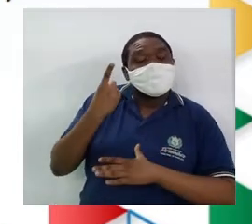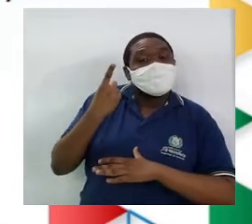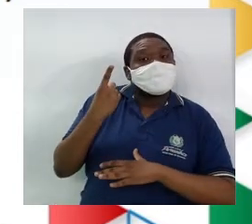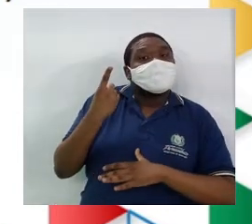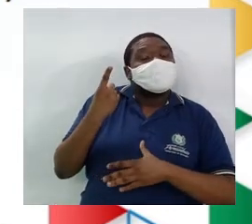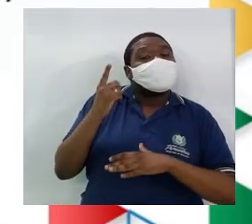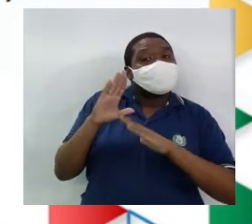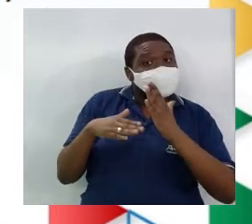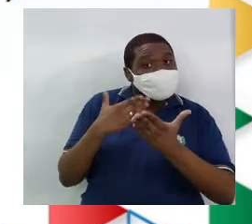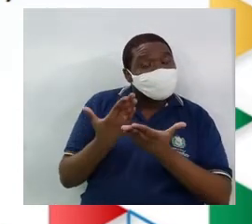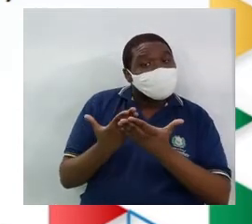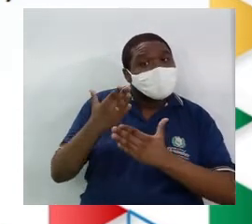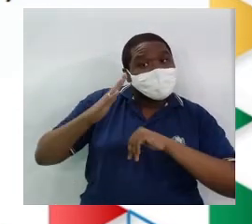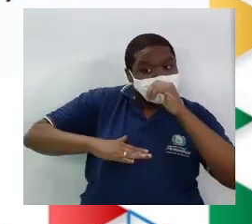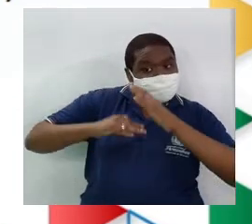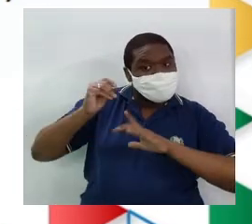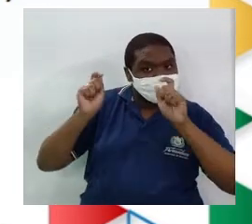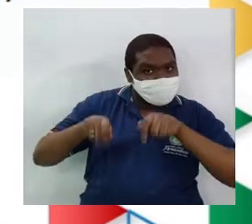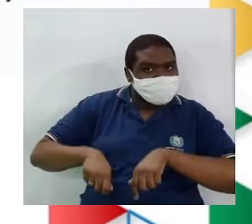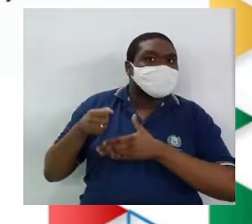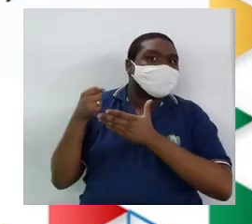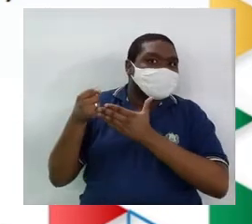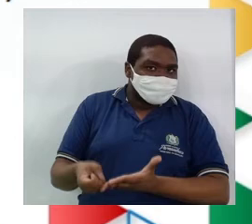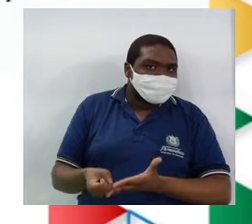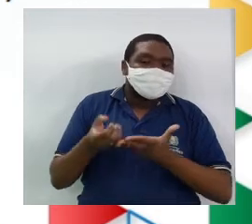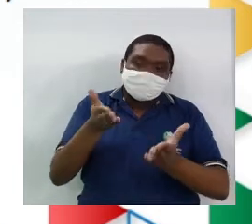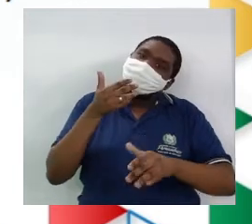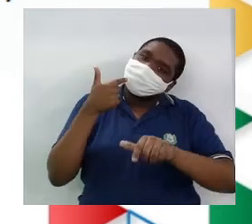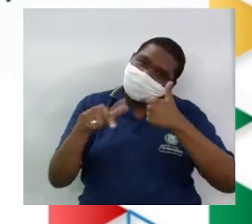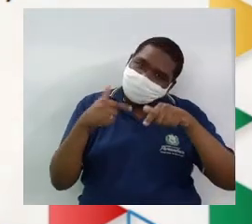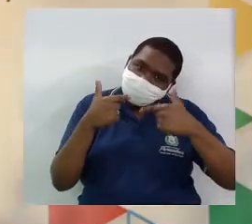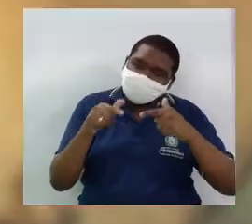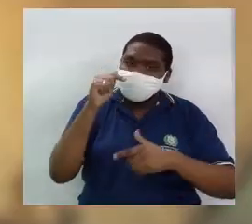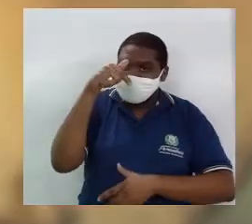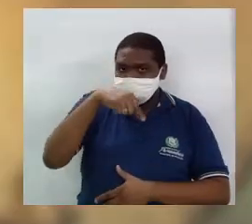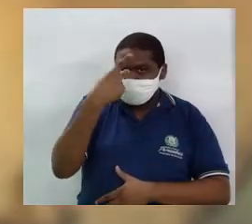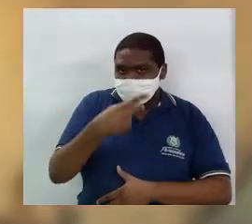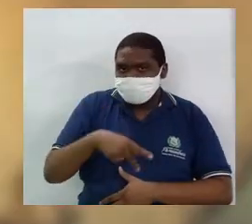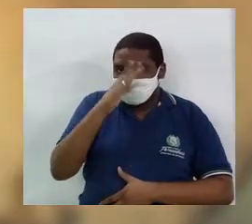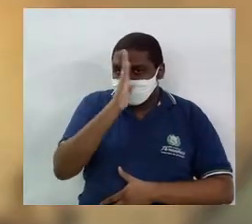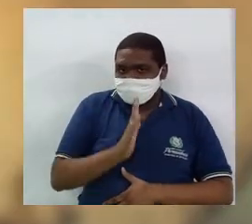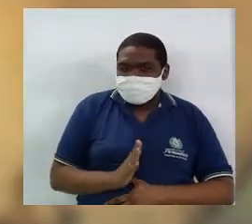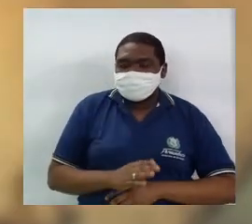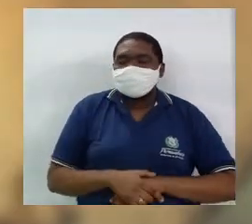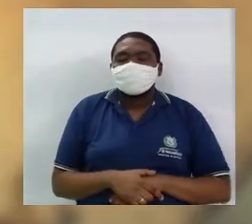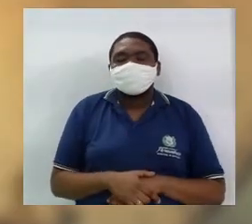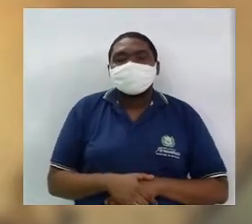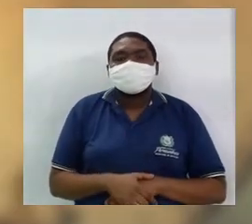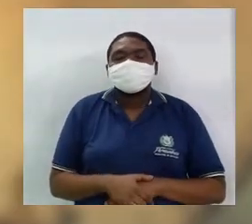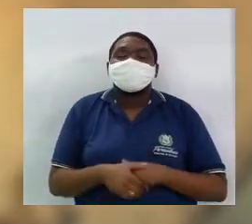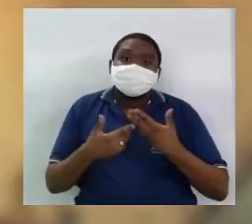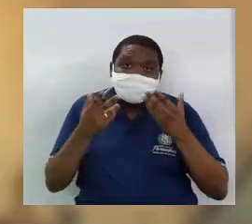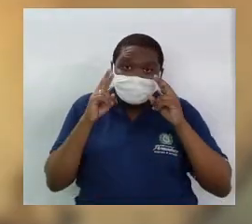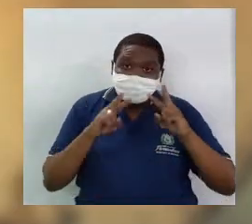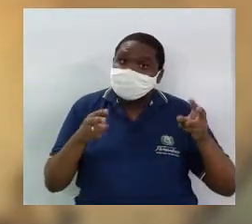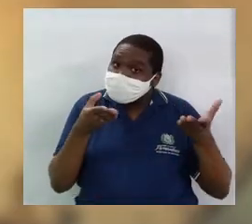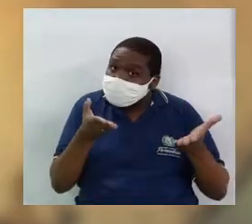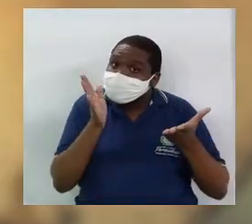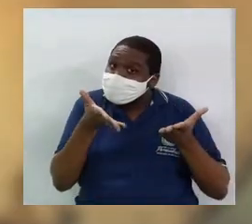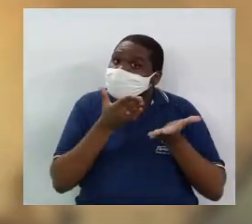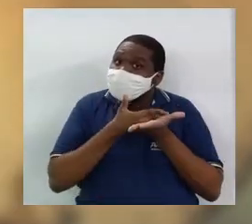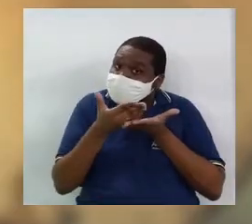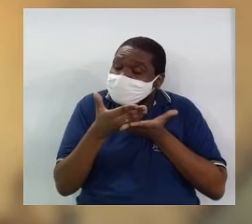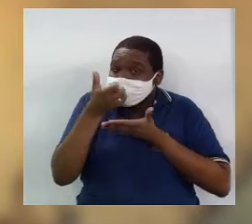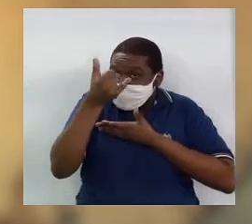profissional. Essa, como há na tela, é a atuação dela no Brasil. Vejam só, a atuação. Vimos no início